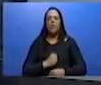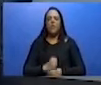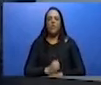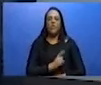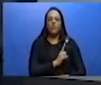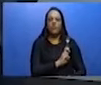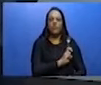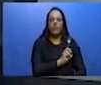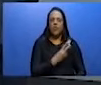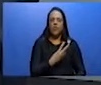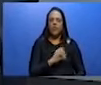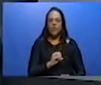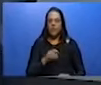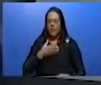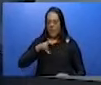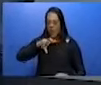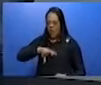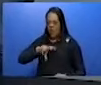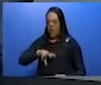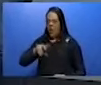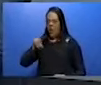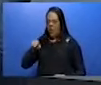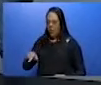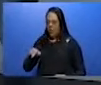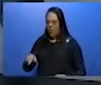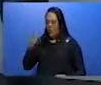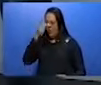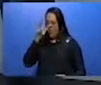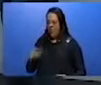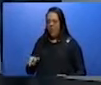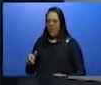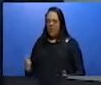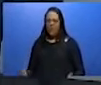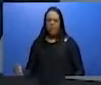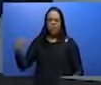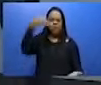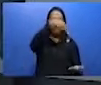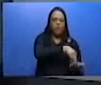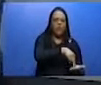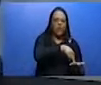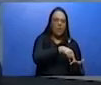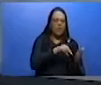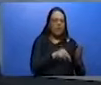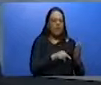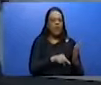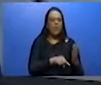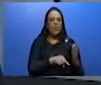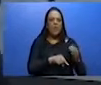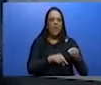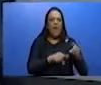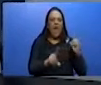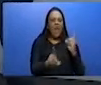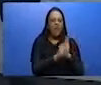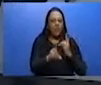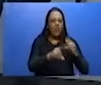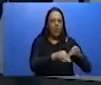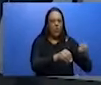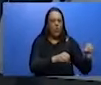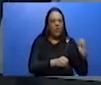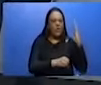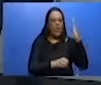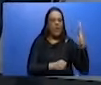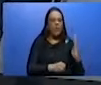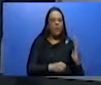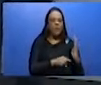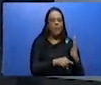os portugueses ficaram definitivamente, né, de vez, nas terras descobertas nomeadas Brasil. Continuaram a